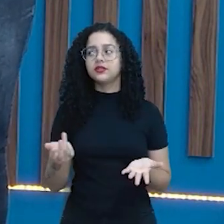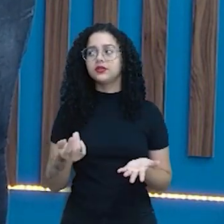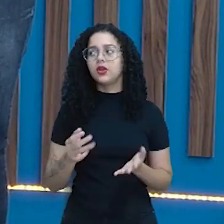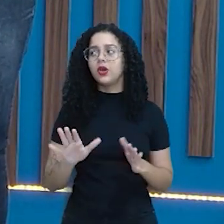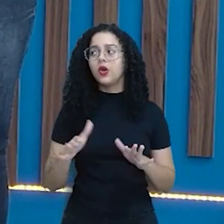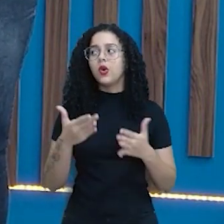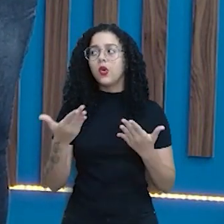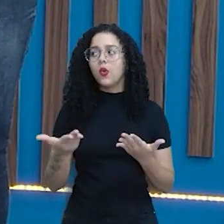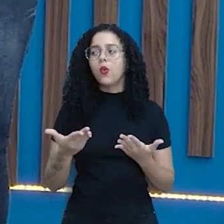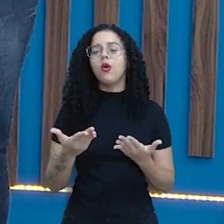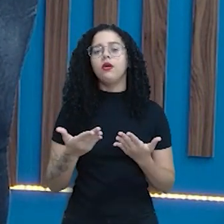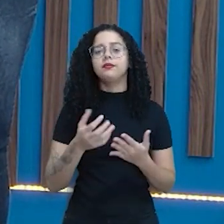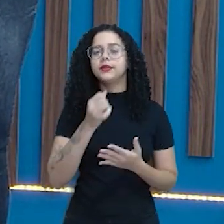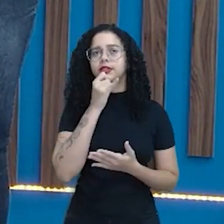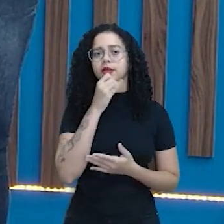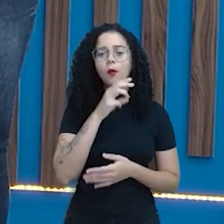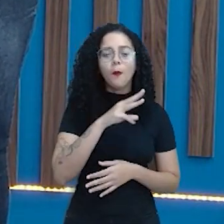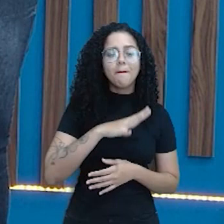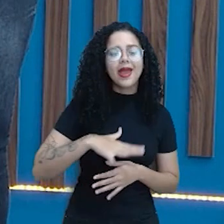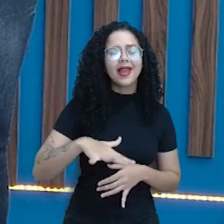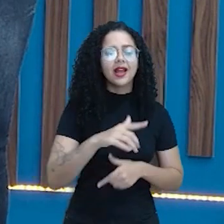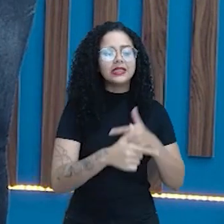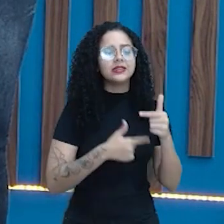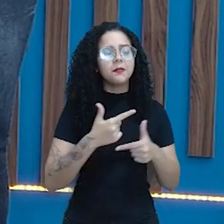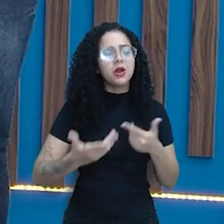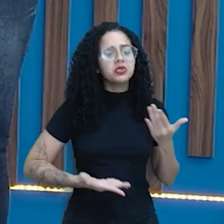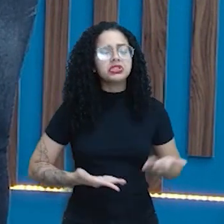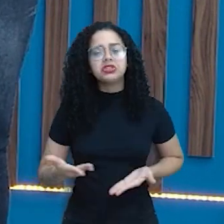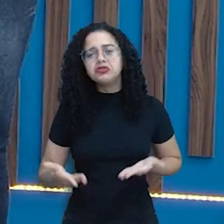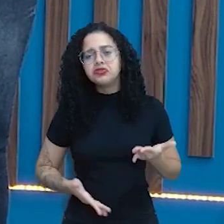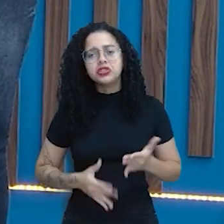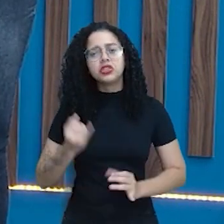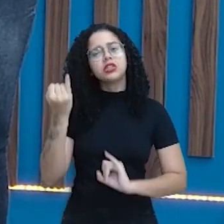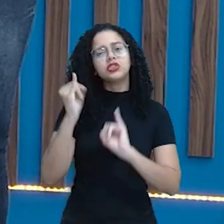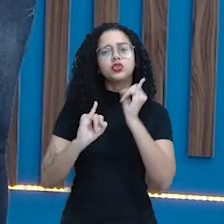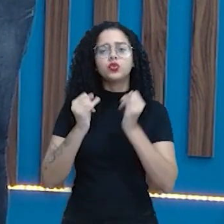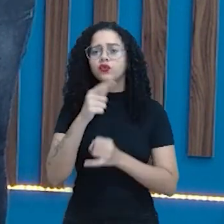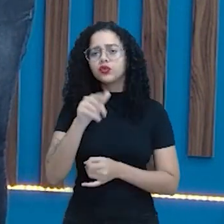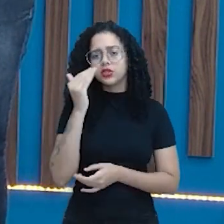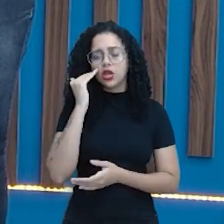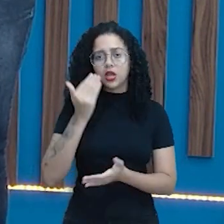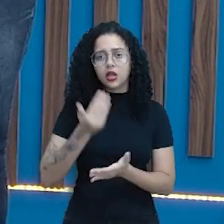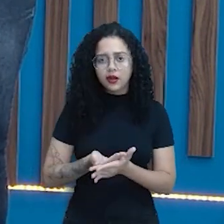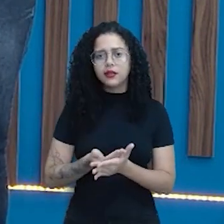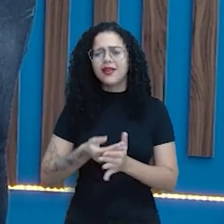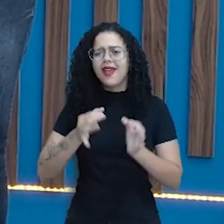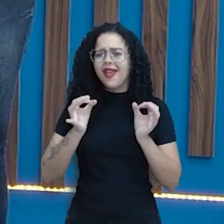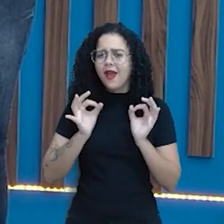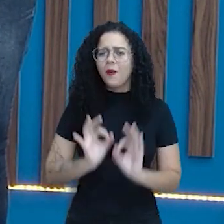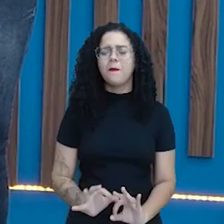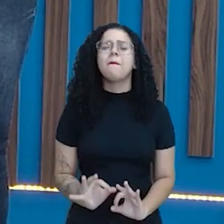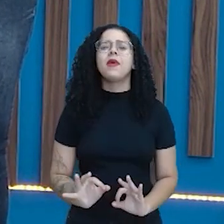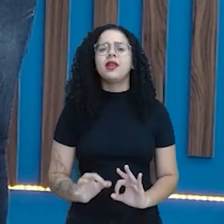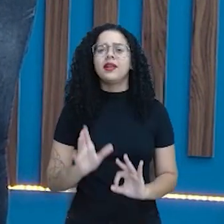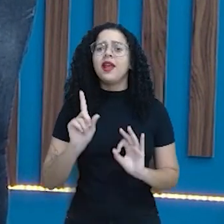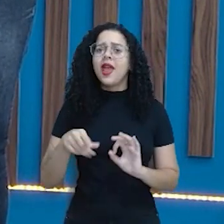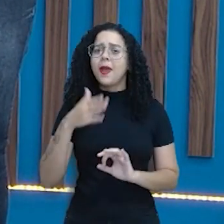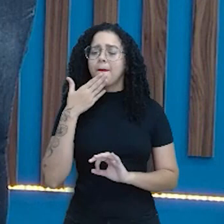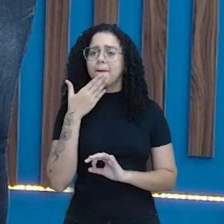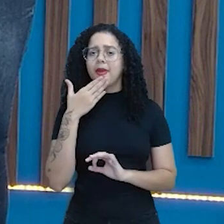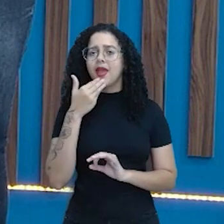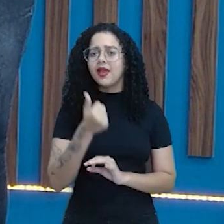quais são os mercados, os serviços, as indústrias que vocês acreditam que realmente é